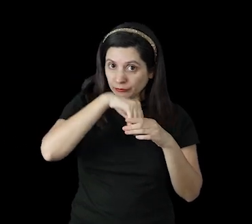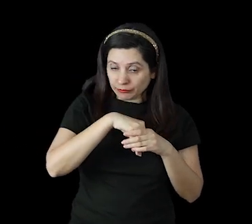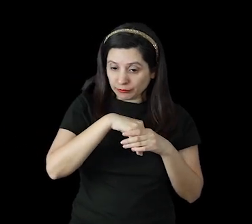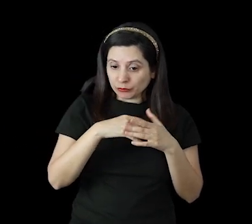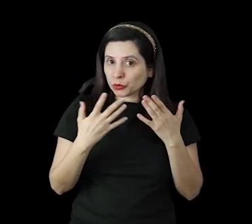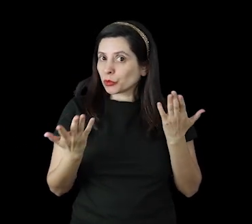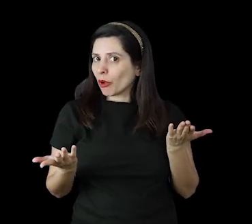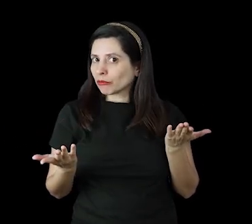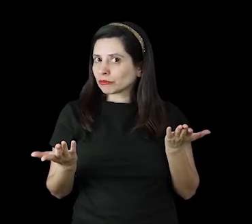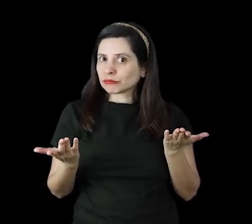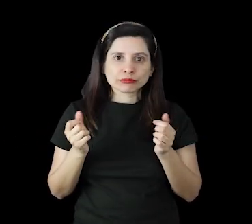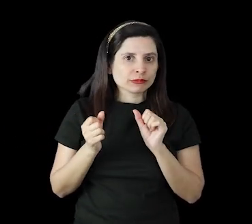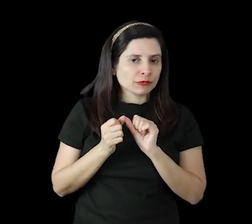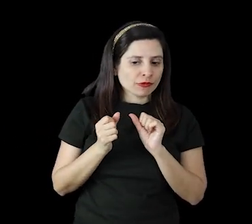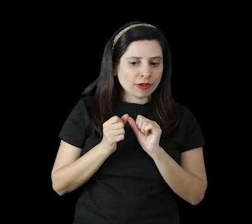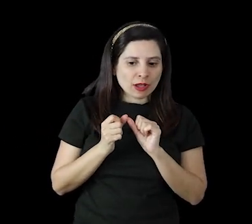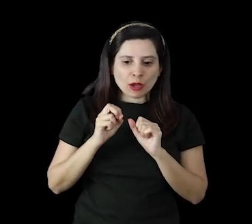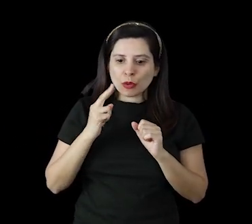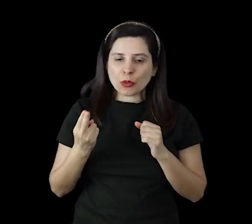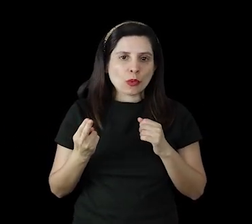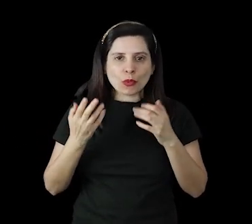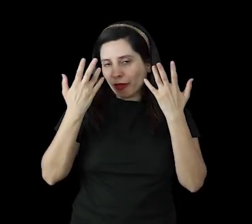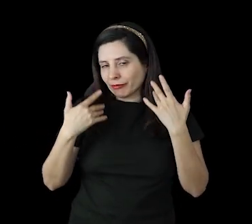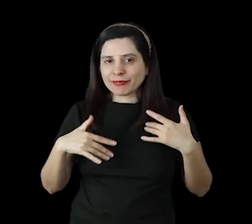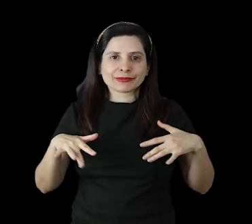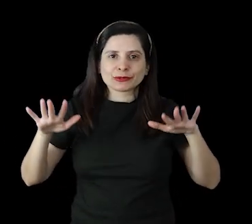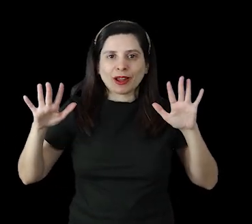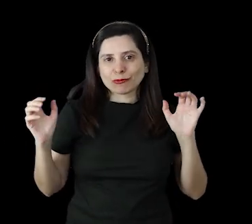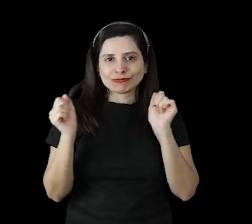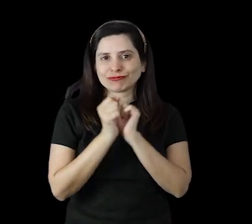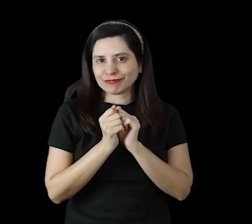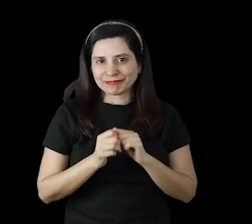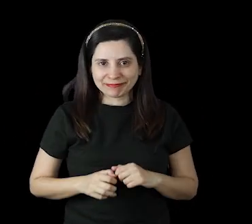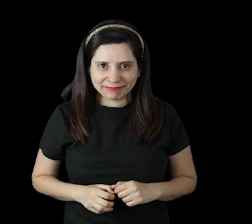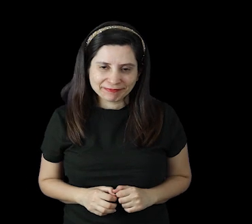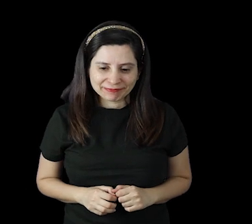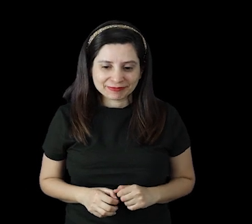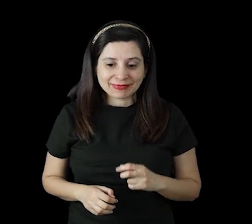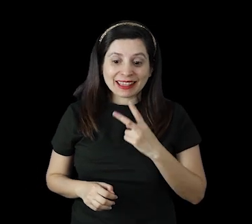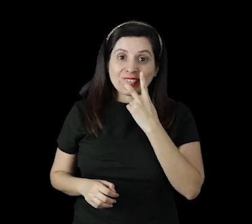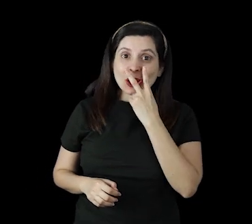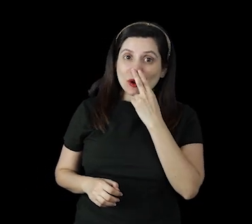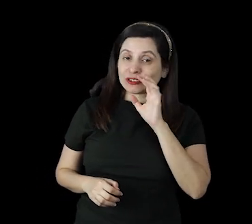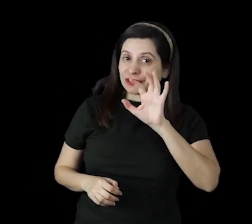O que que você costuma fazer? Ou isso é um processo, tipo, orgânico, junto, enfim? Eu acho que, assim, às vezes o que